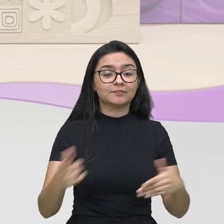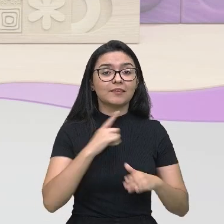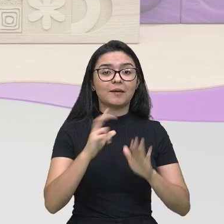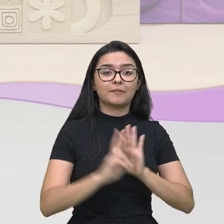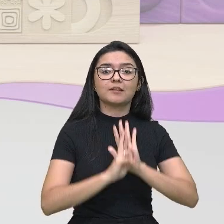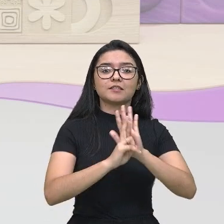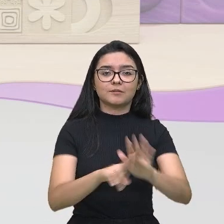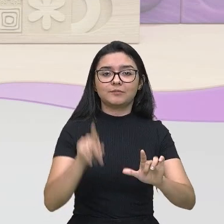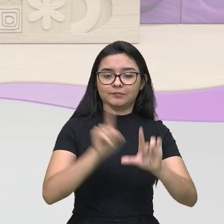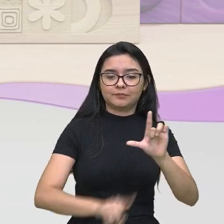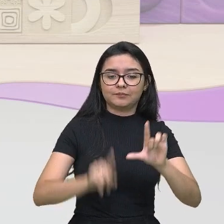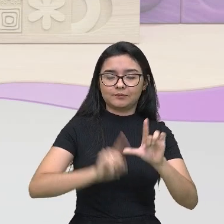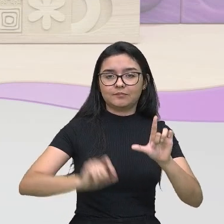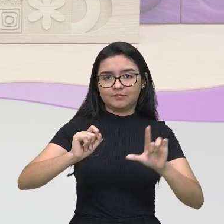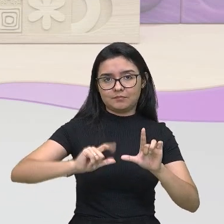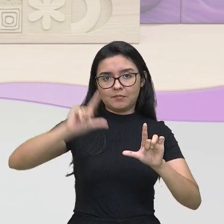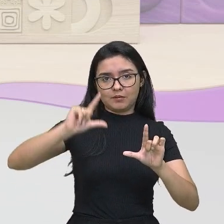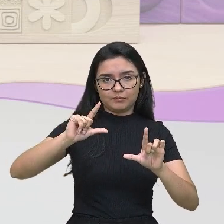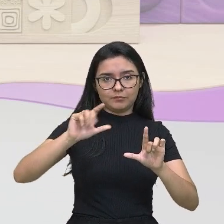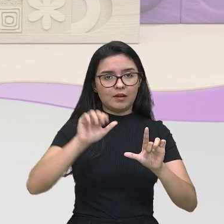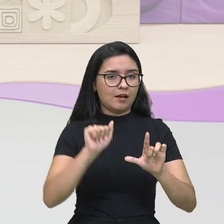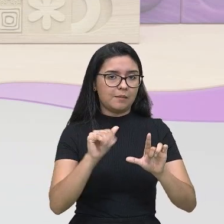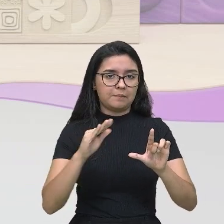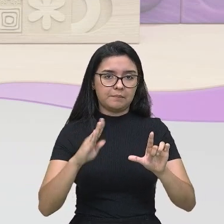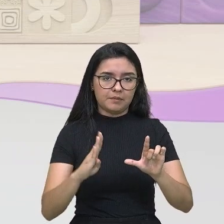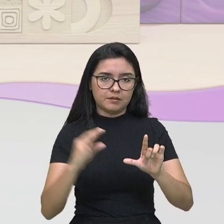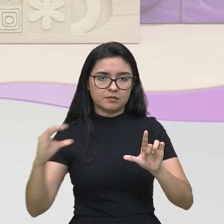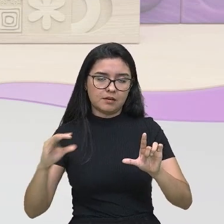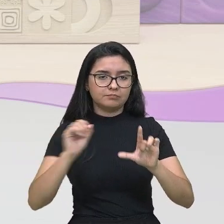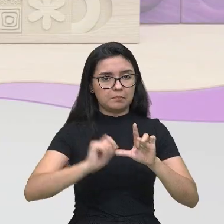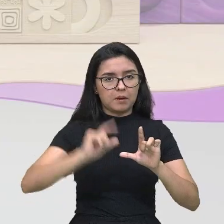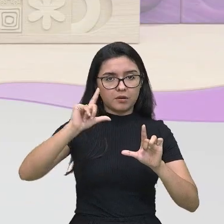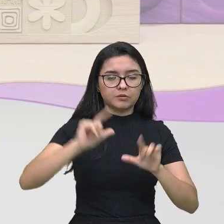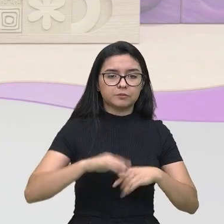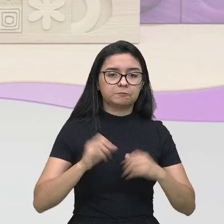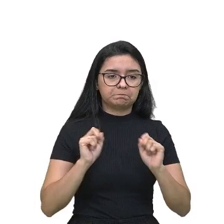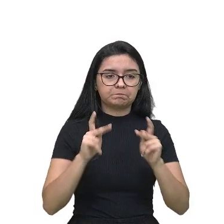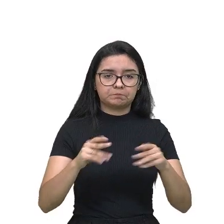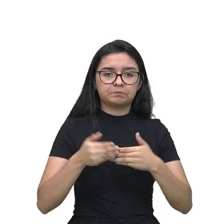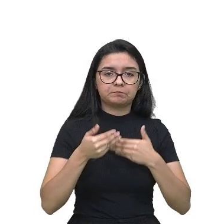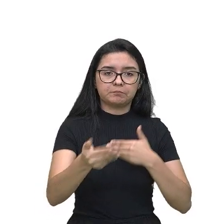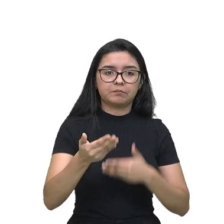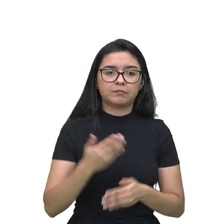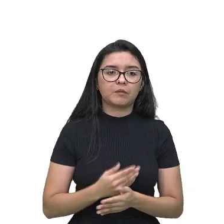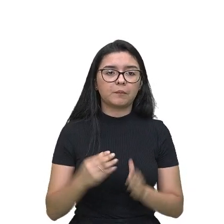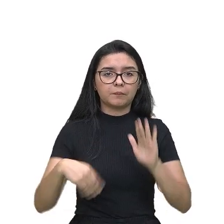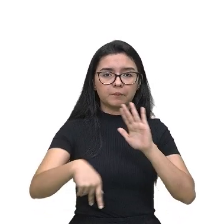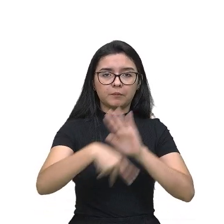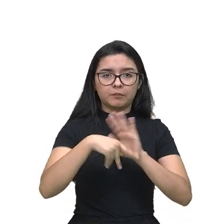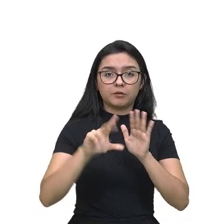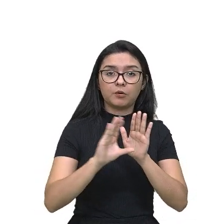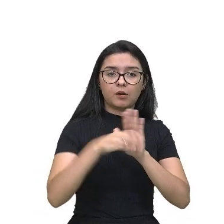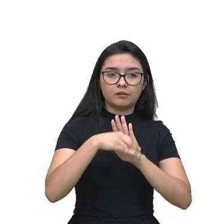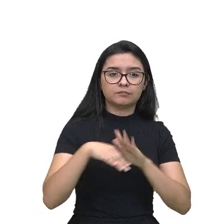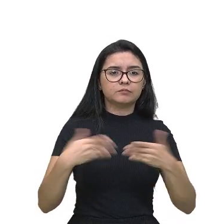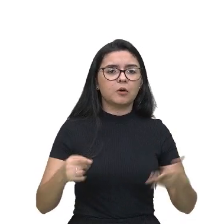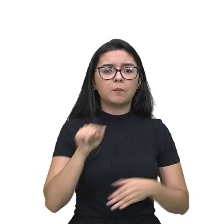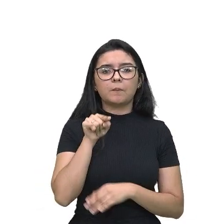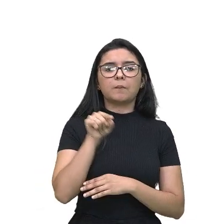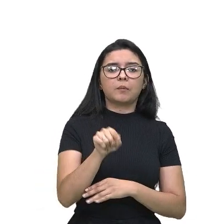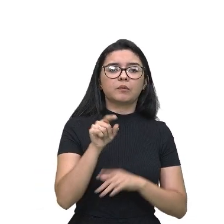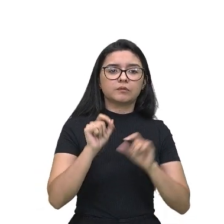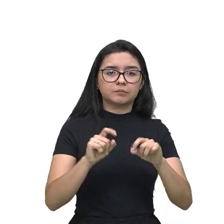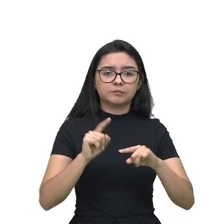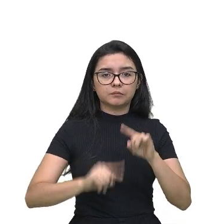representados com letra maiúscula. Vamos continuar a nossa aula, nossas definições aqui. Bom, ponto é